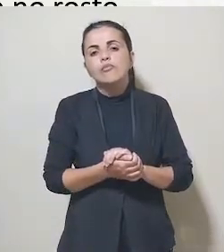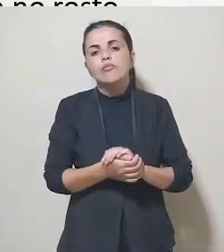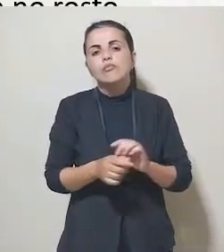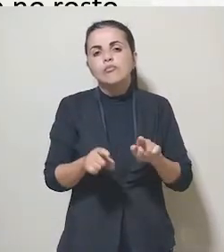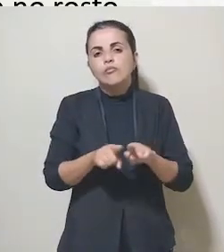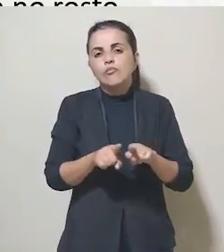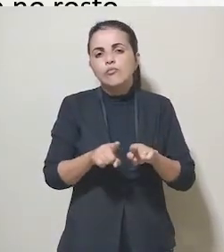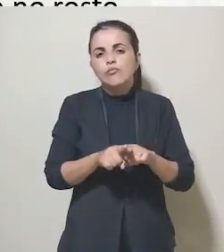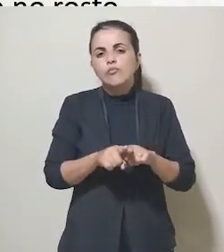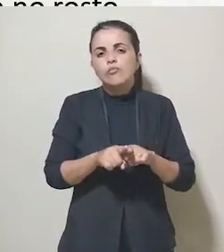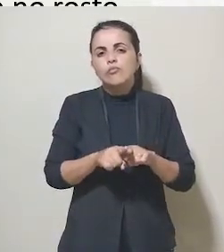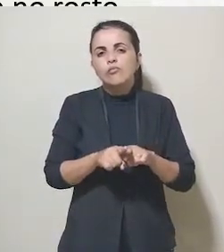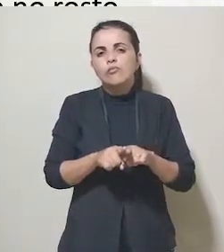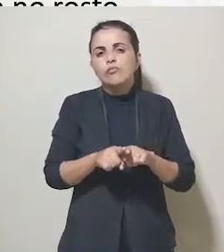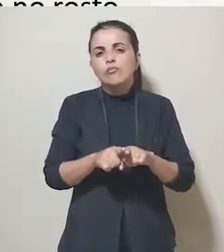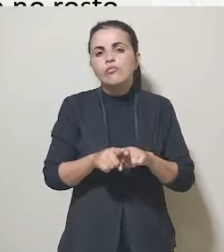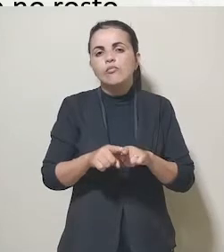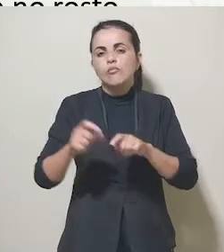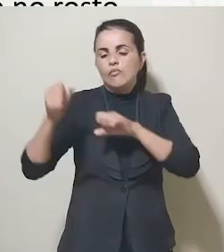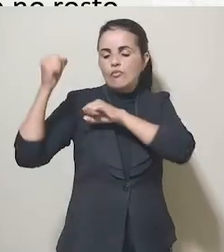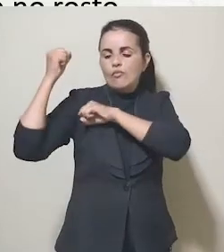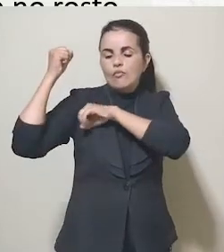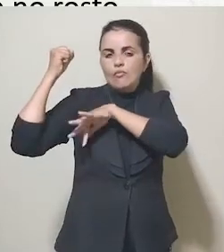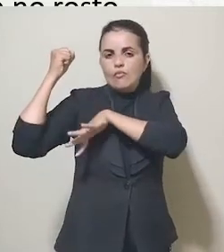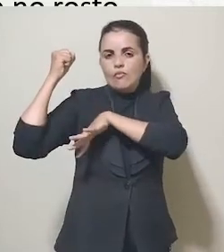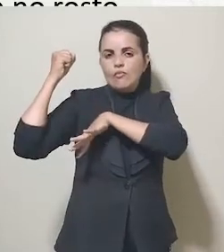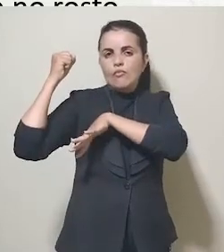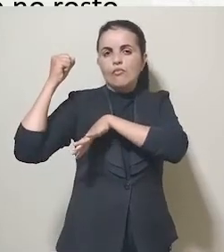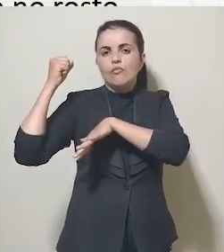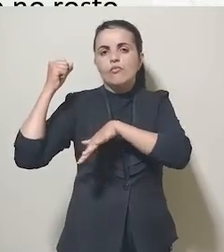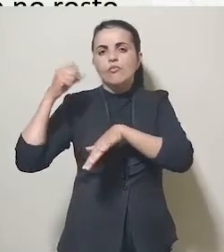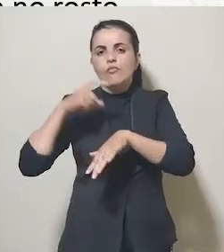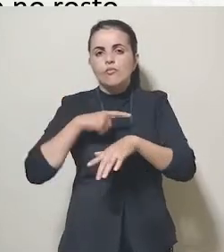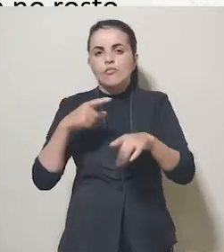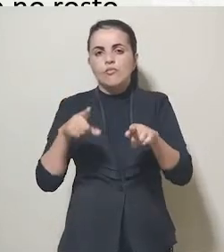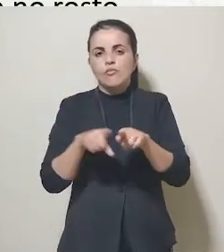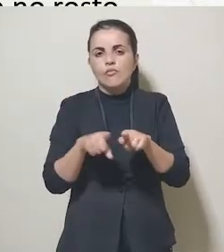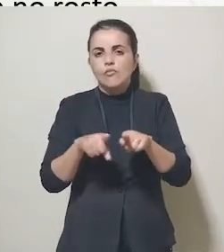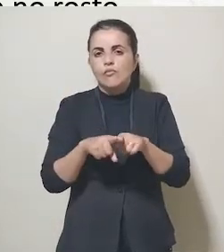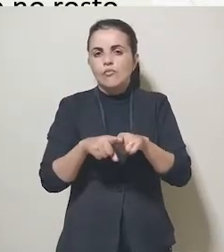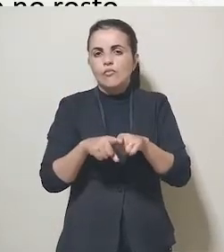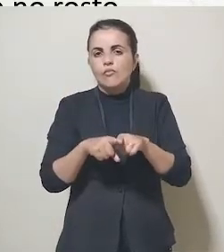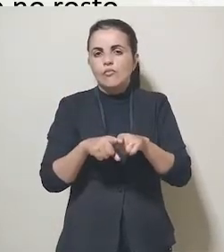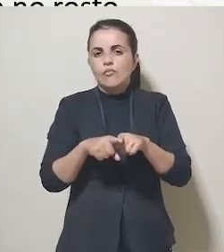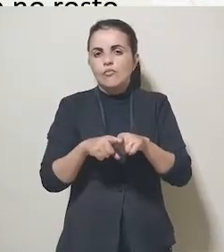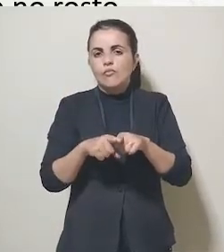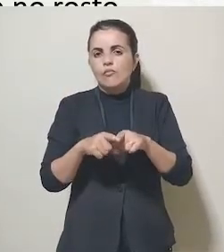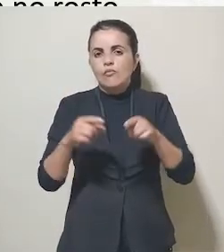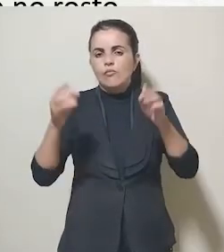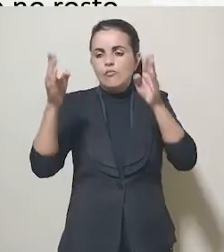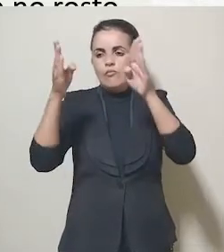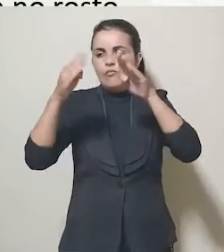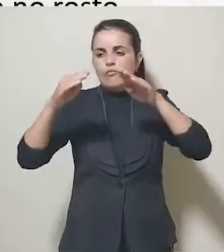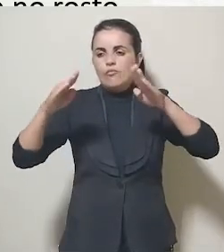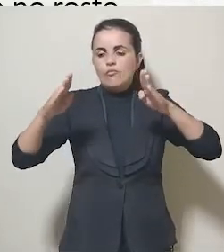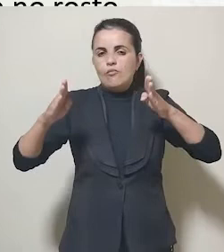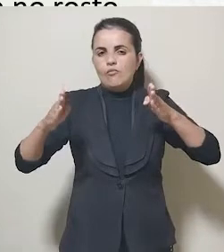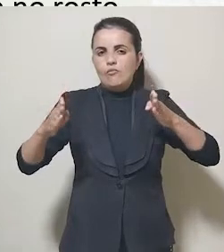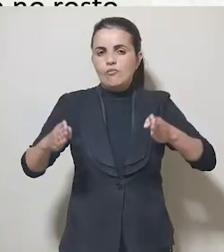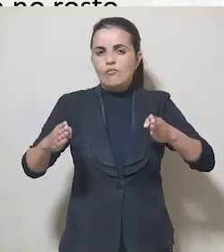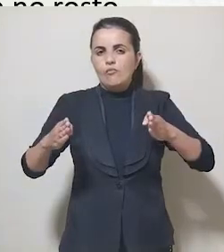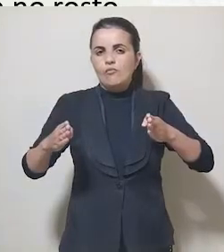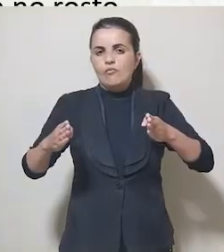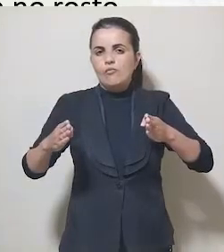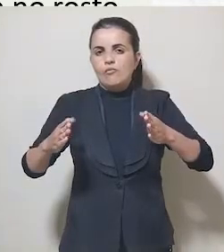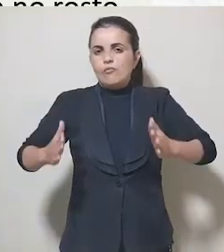o aparecimento de pelos nas zonas púbicas e nas axilas. A gente tem o alargamento da bacia, então alargamento dessa parte do